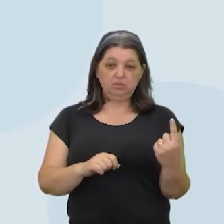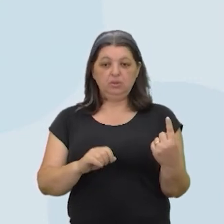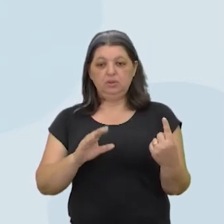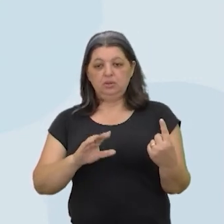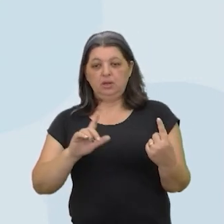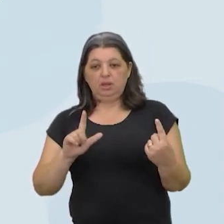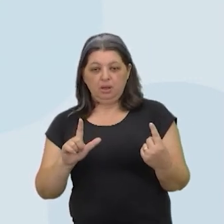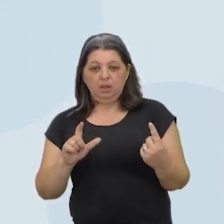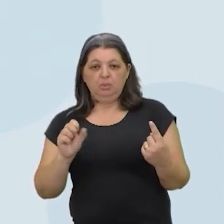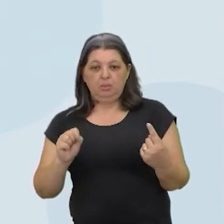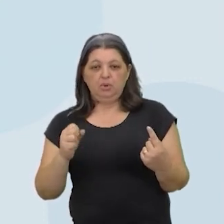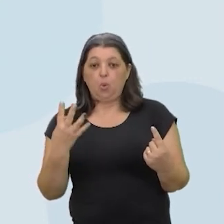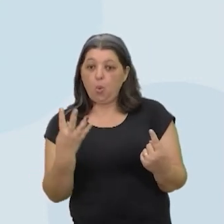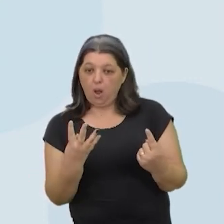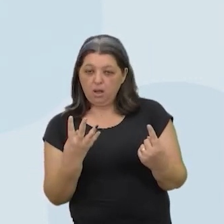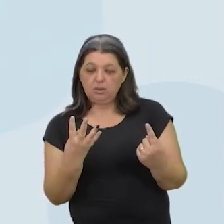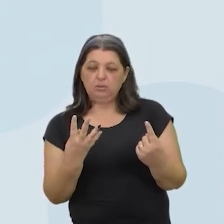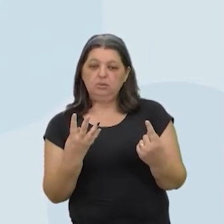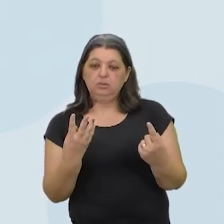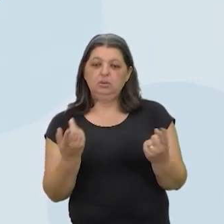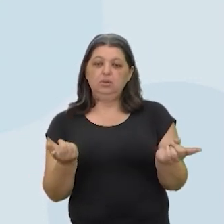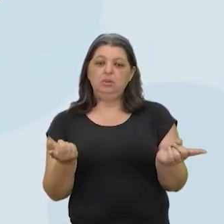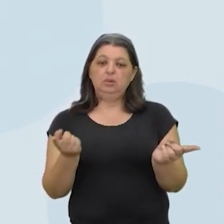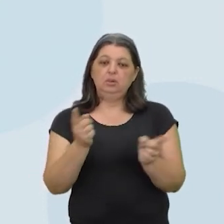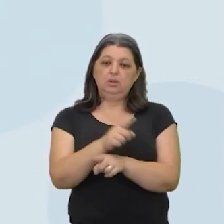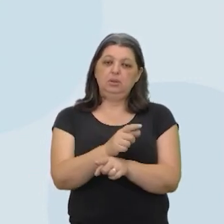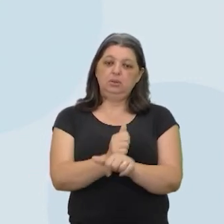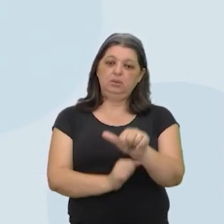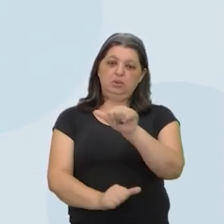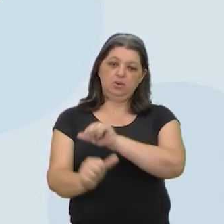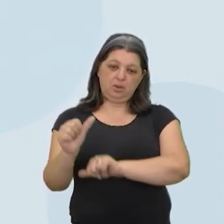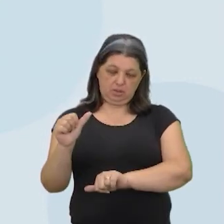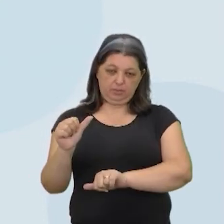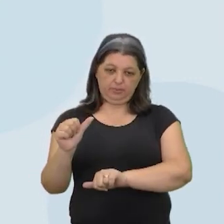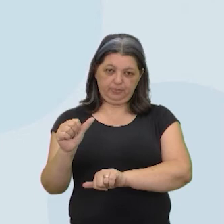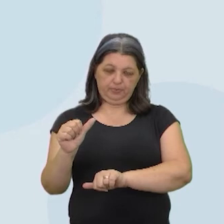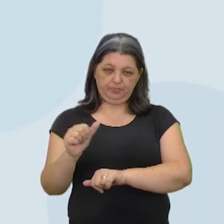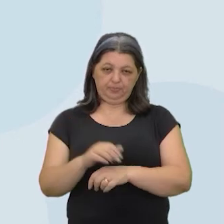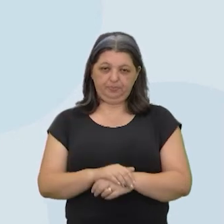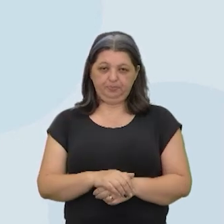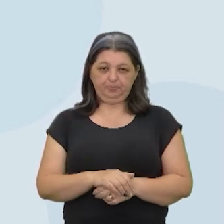eu posso ter 4, e eu vou trocar todos esses elétrons.